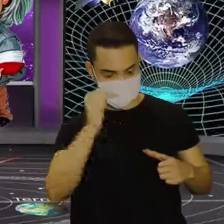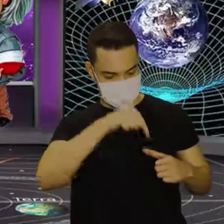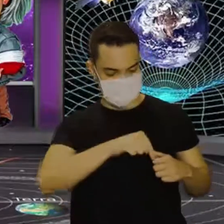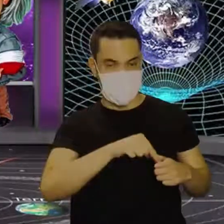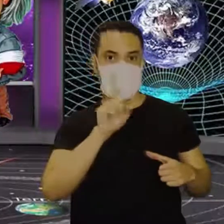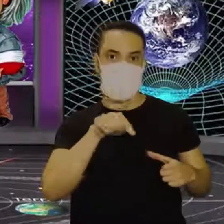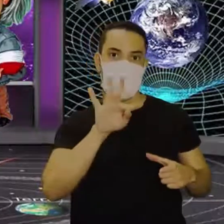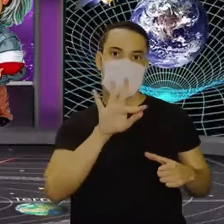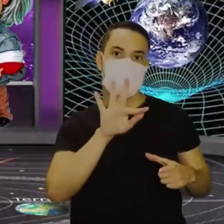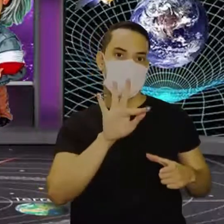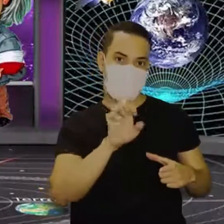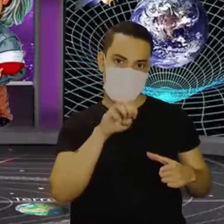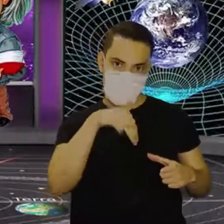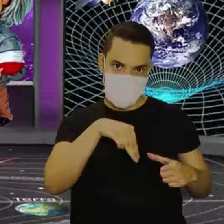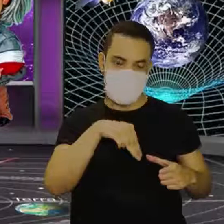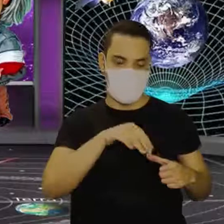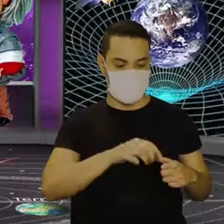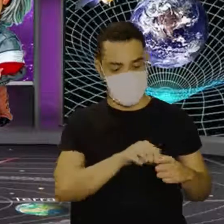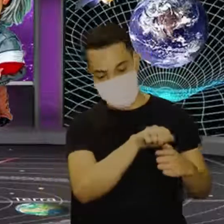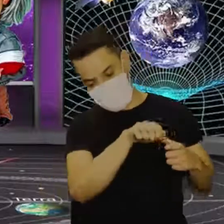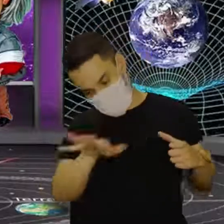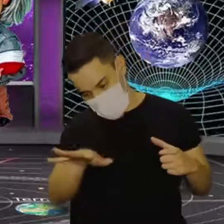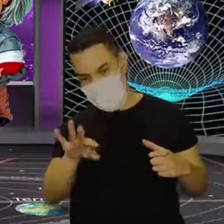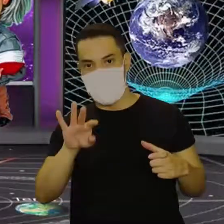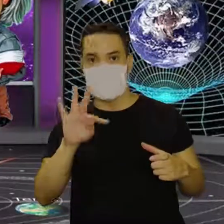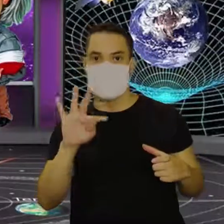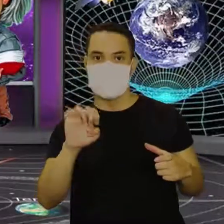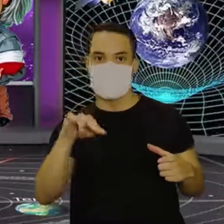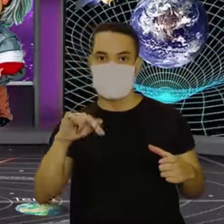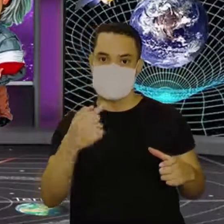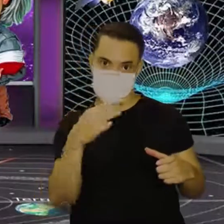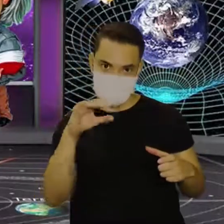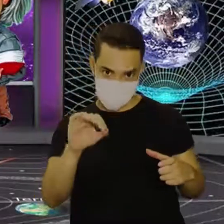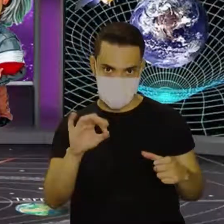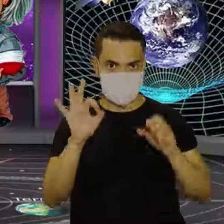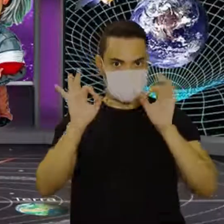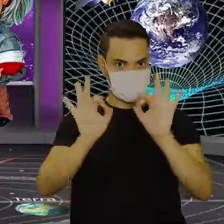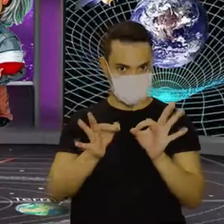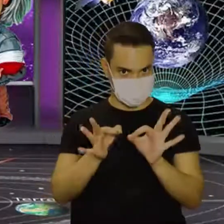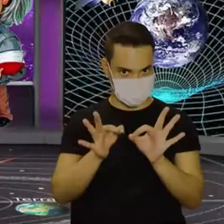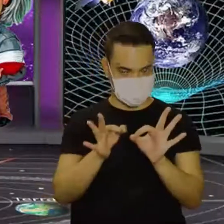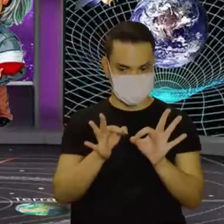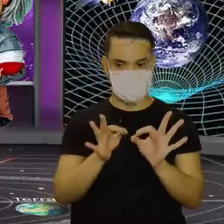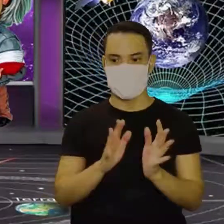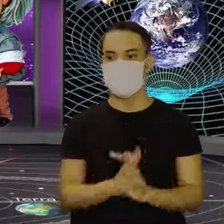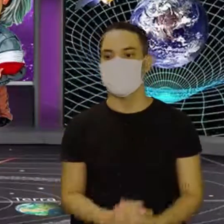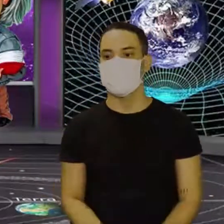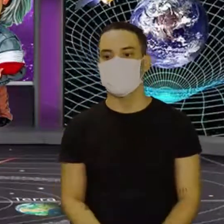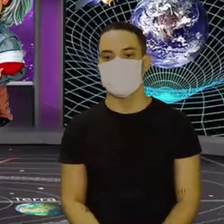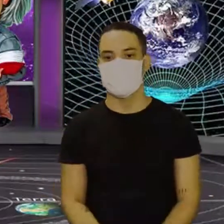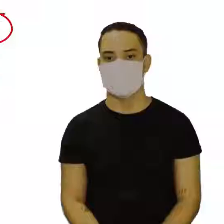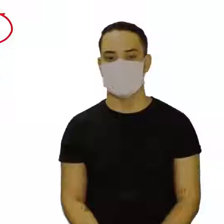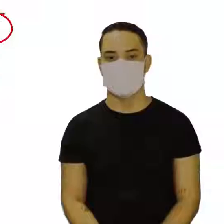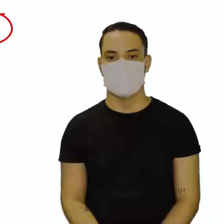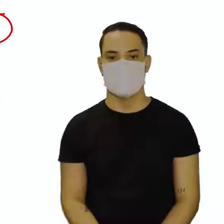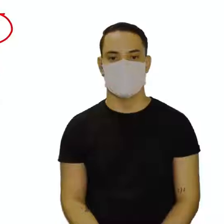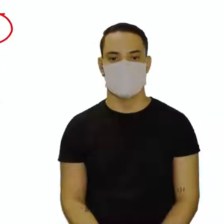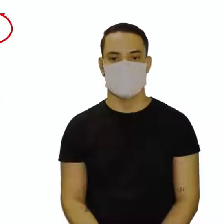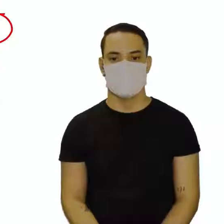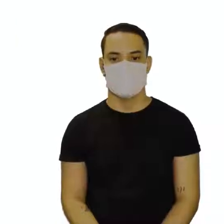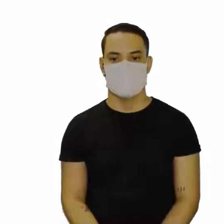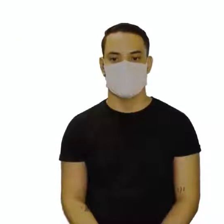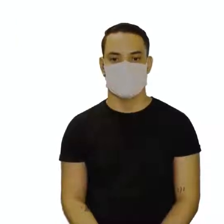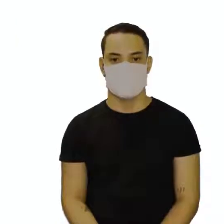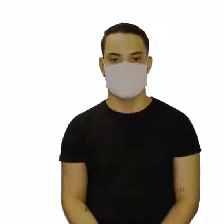ele sai da bateria para passar no circuito e alimentar o circuito que você está utilizando, certo? Então, vamos lá, continuando.